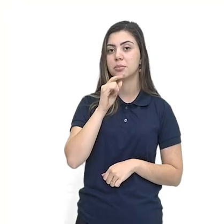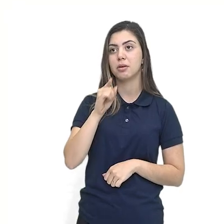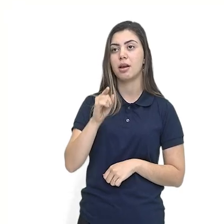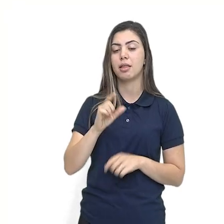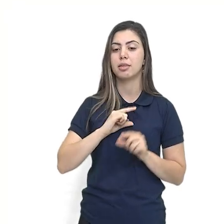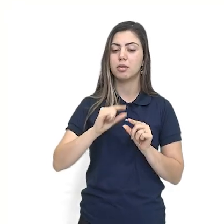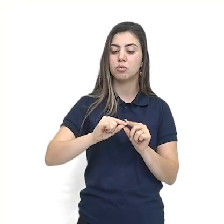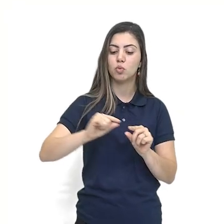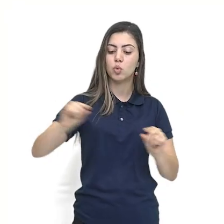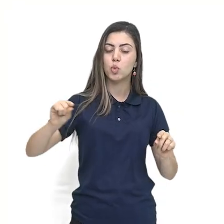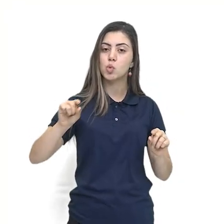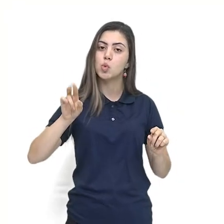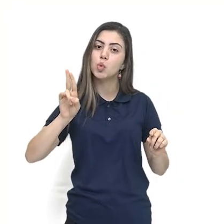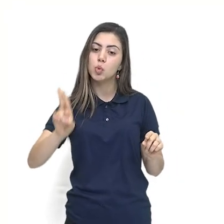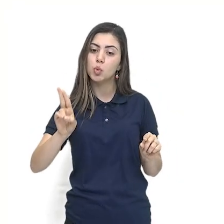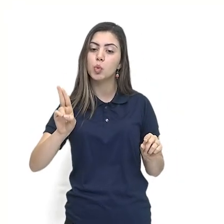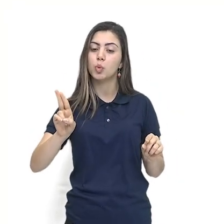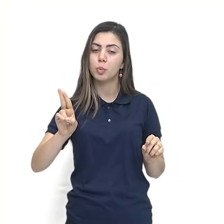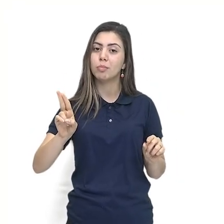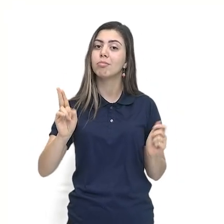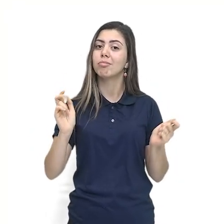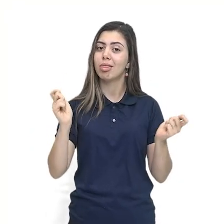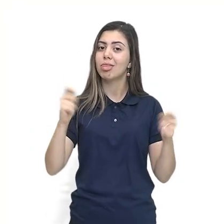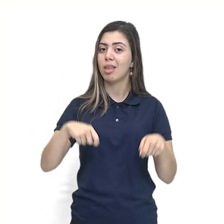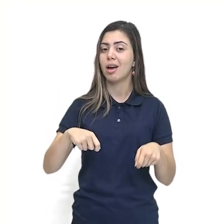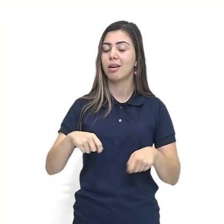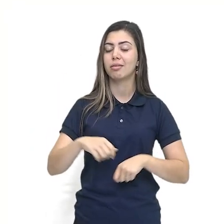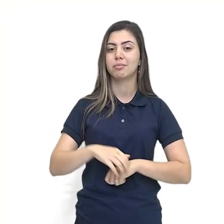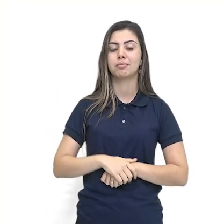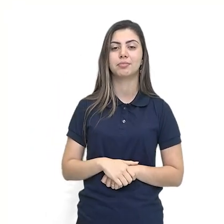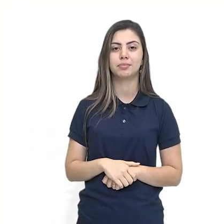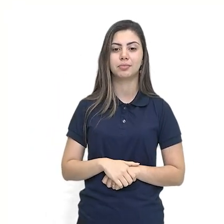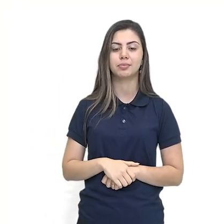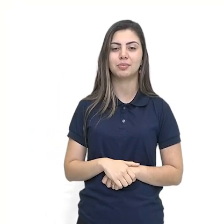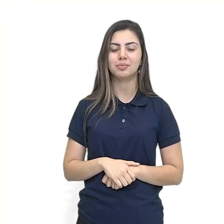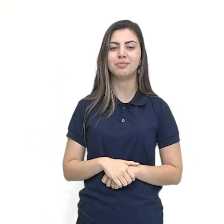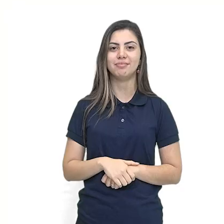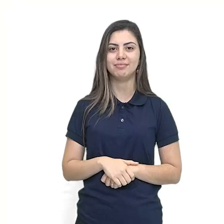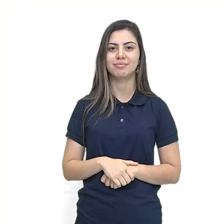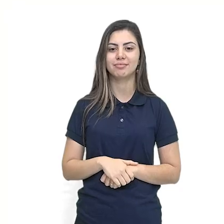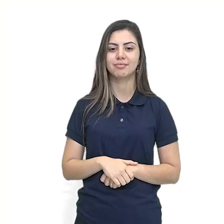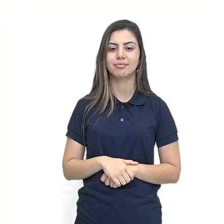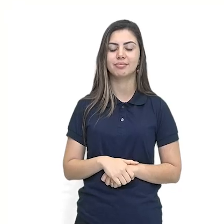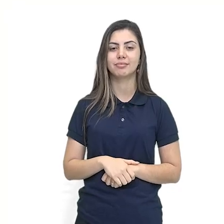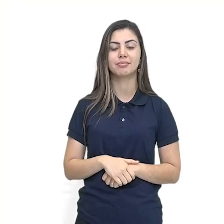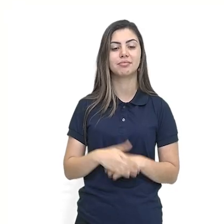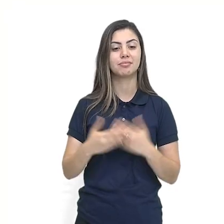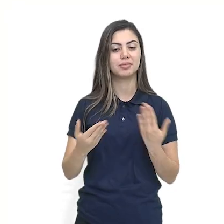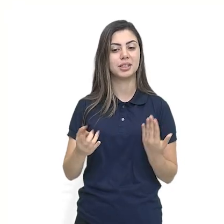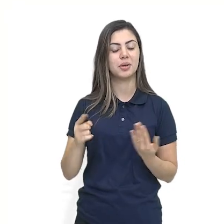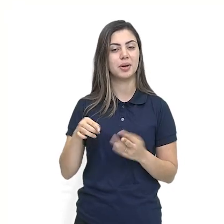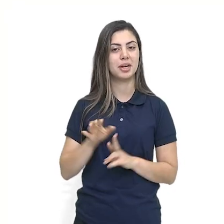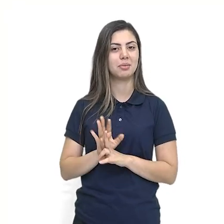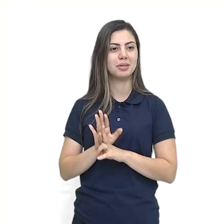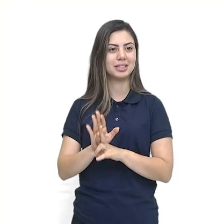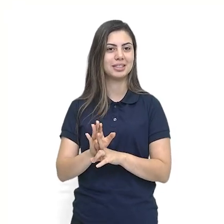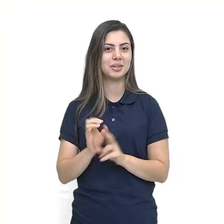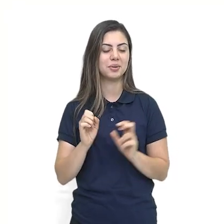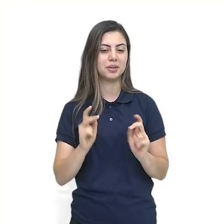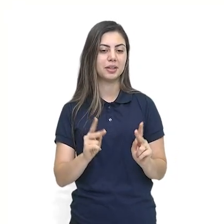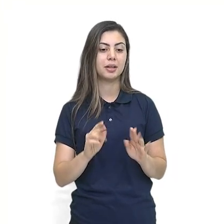U, ó, tá aqui a reta U, beleza? Ó, são as representatividades.